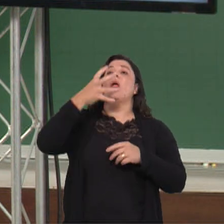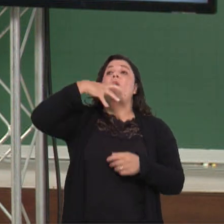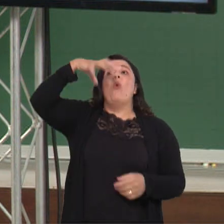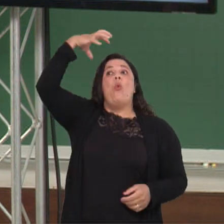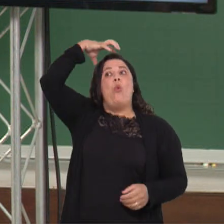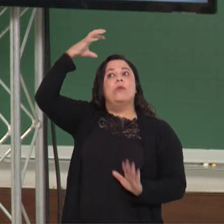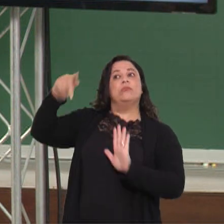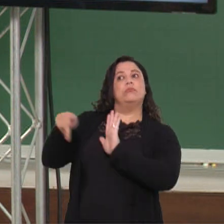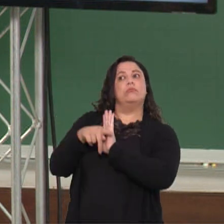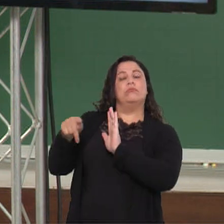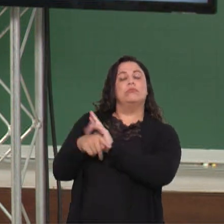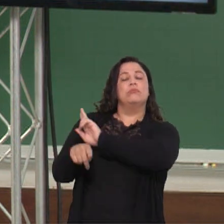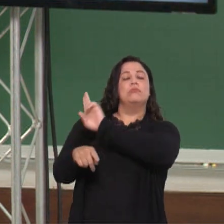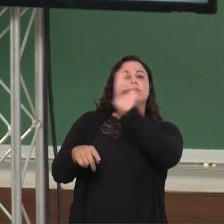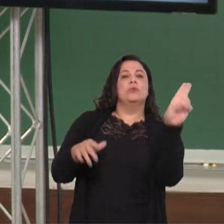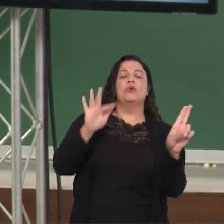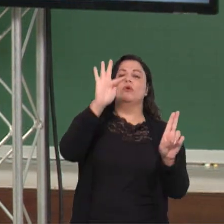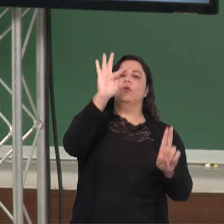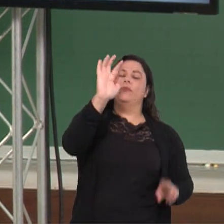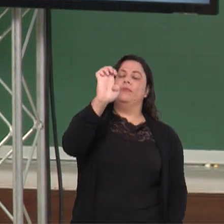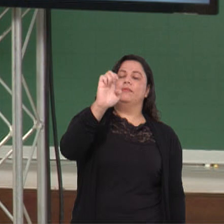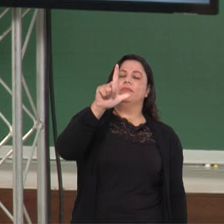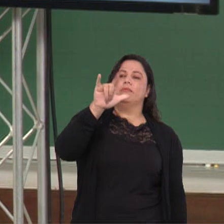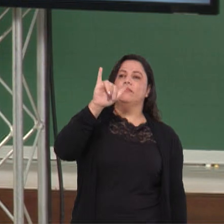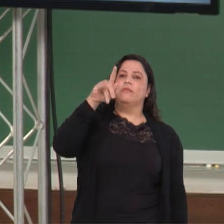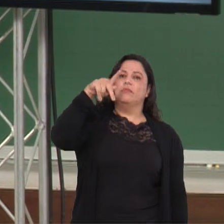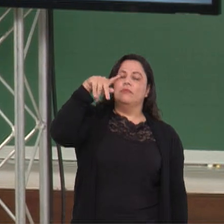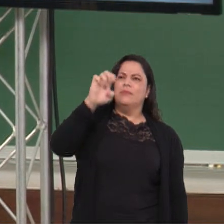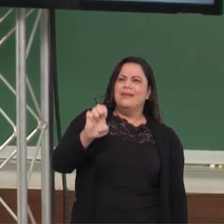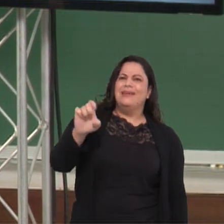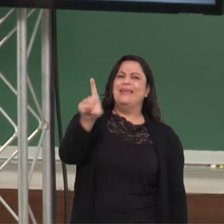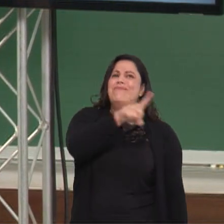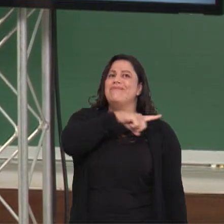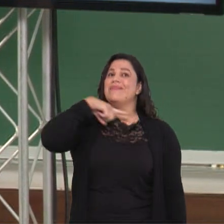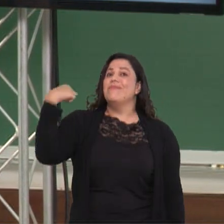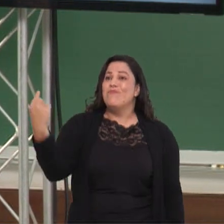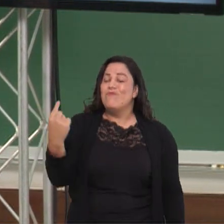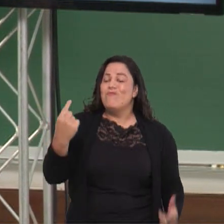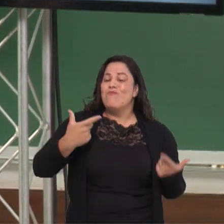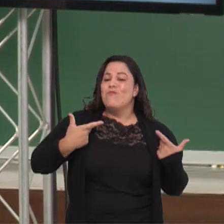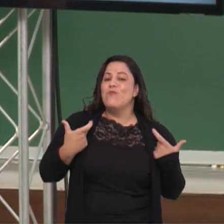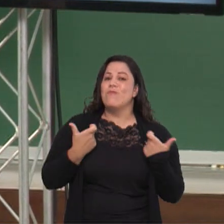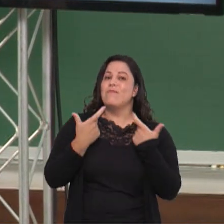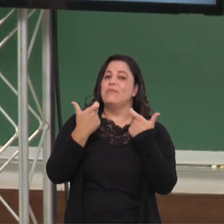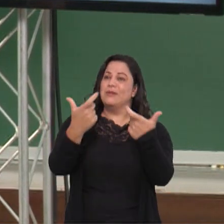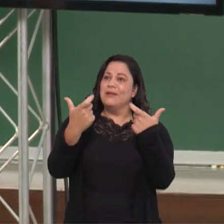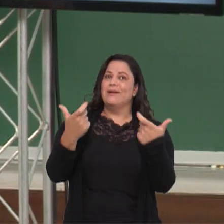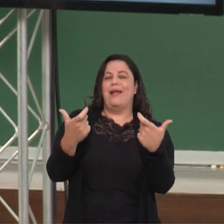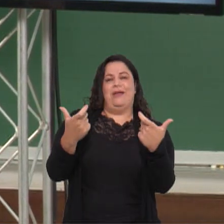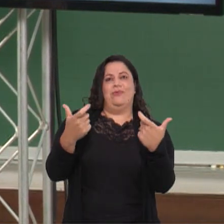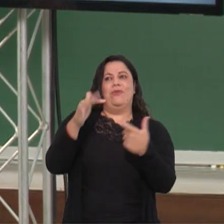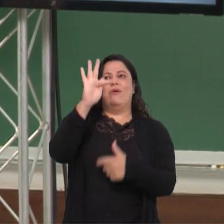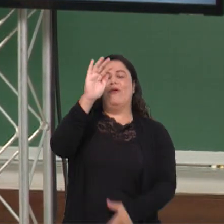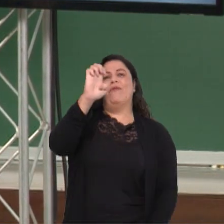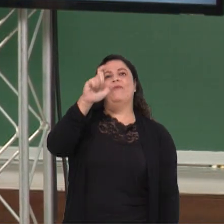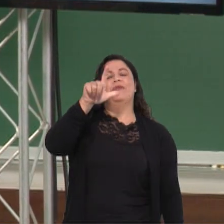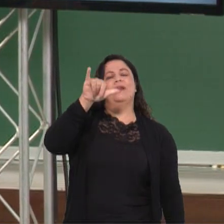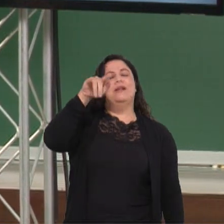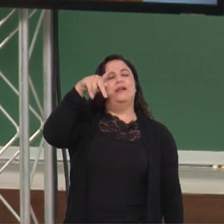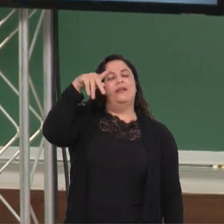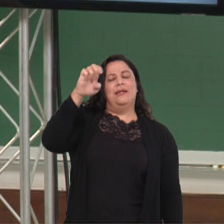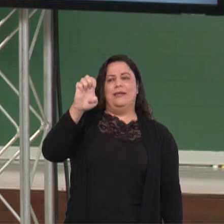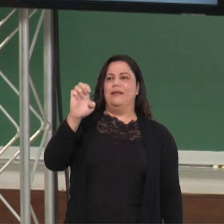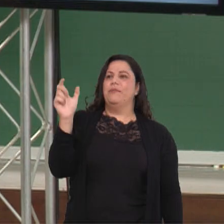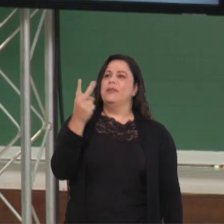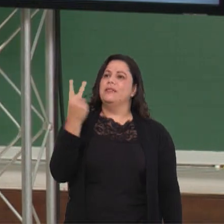em combate. Vocês estão lembrados de uma das aulas anteriores aí, que o rei Filipe II é o pai de quem? Lembra